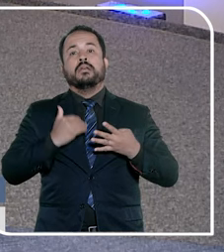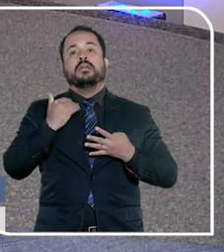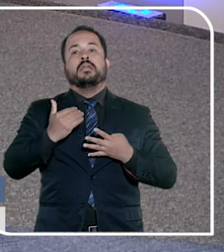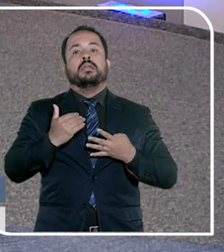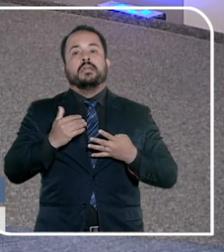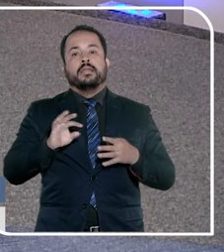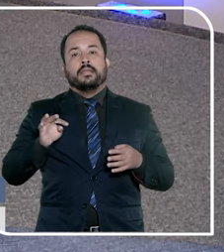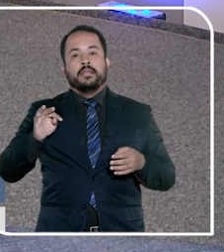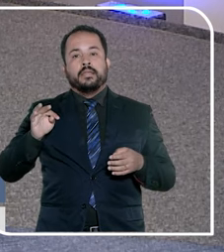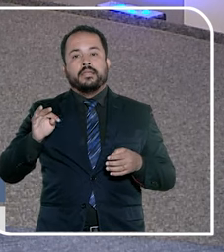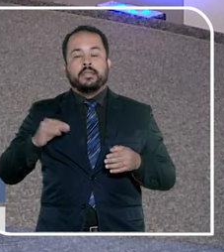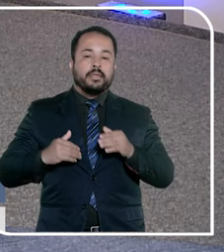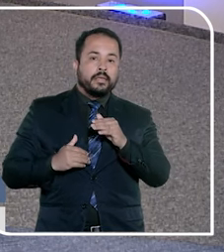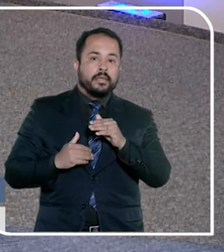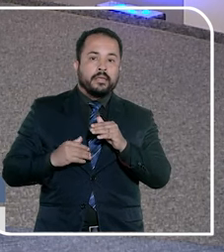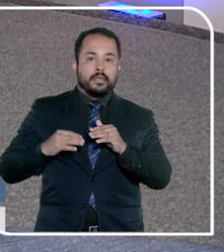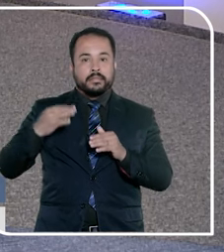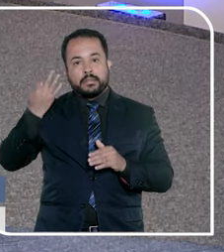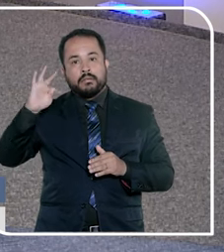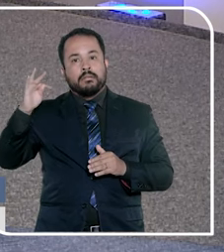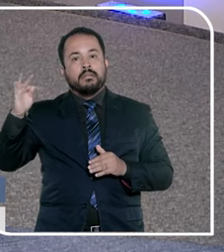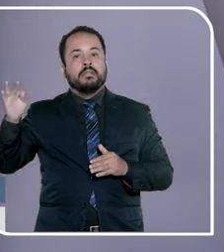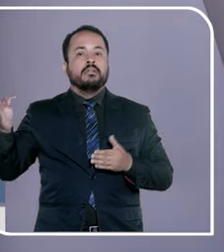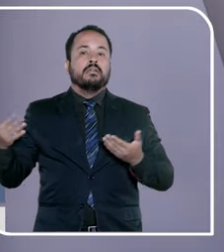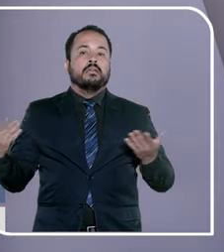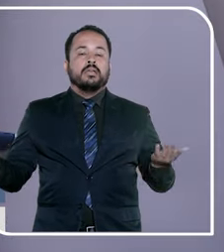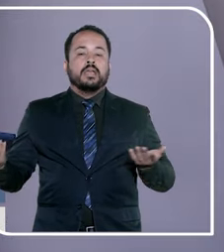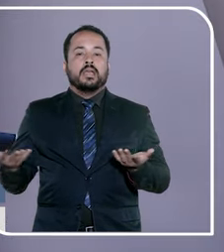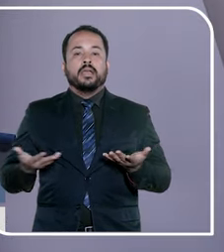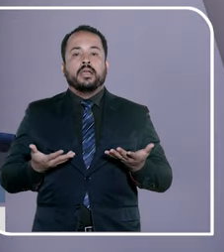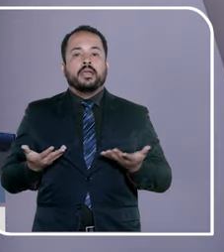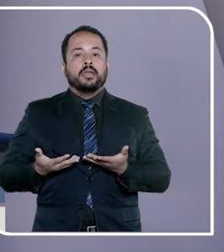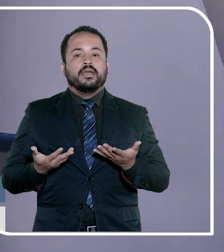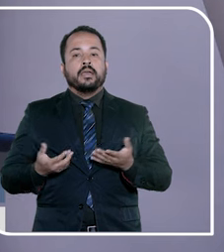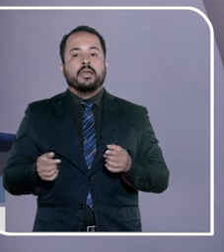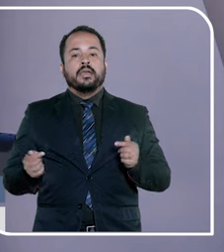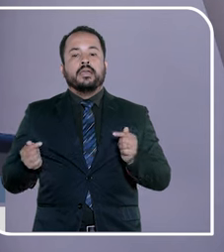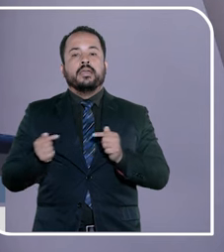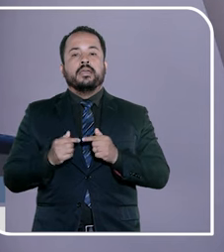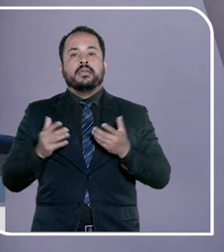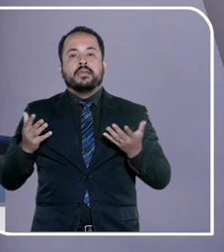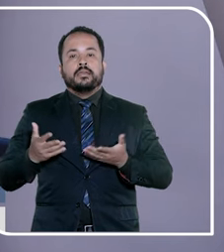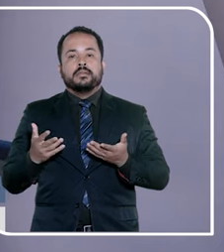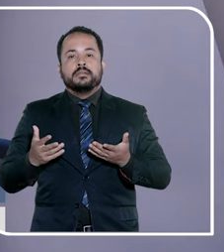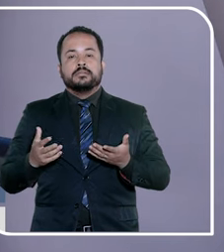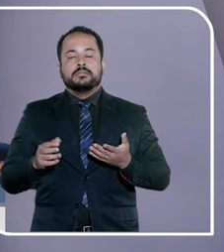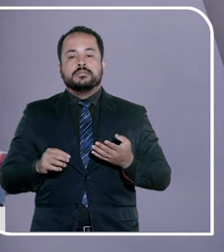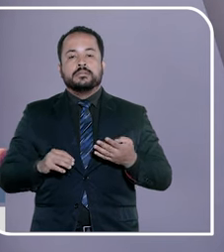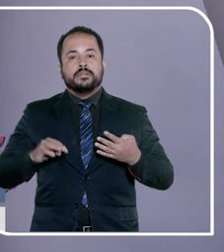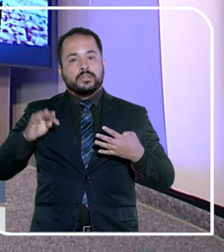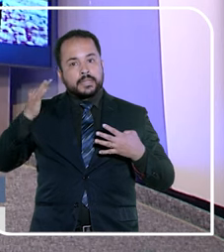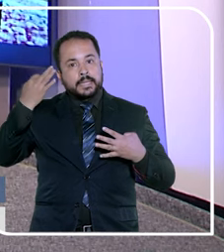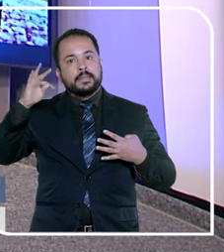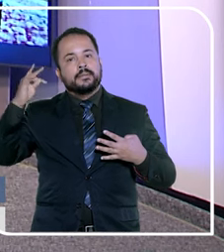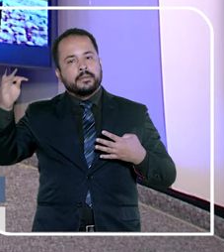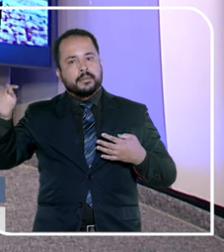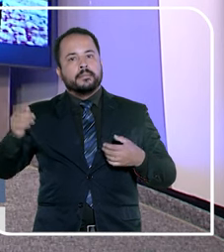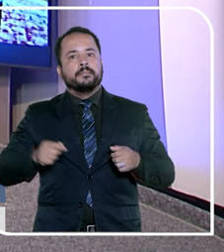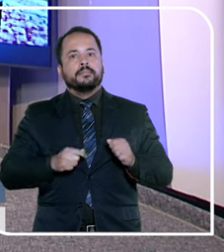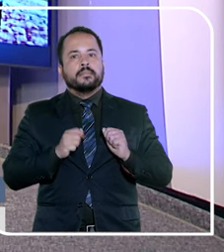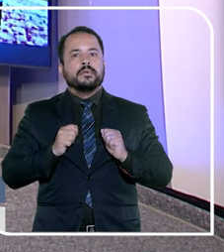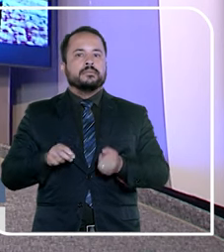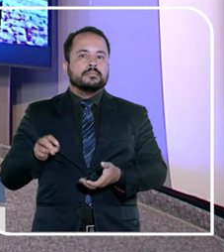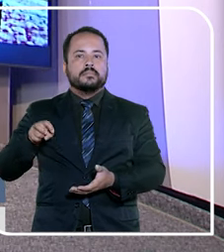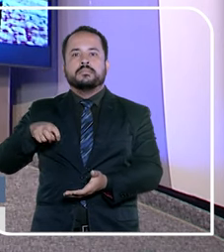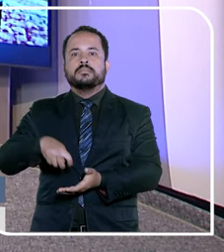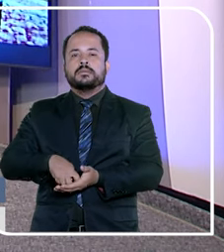nesse livro nós procuramos apresentar uma alternativa teórica nós apresentamos a categoria da punibilidade como uma